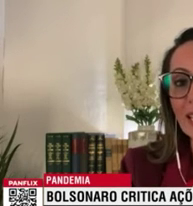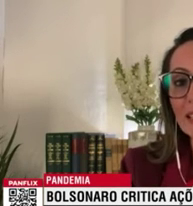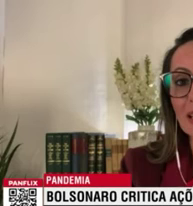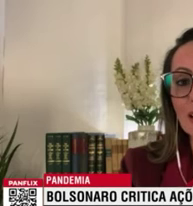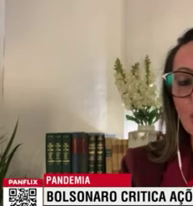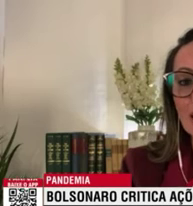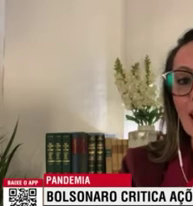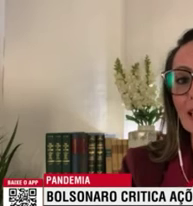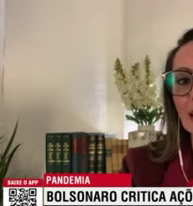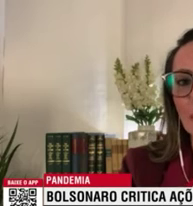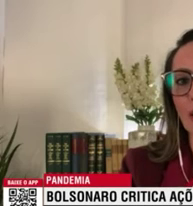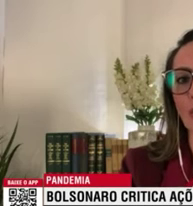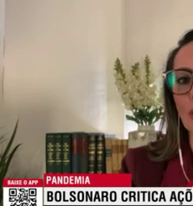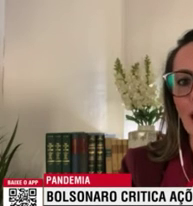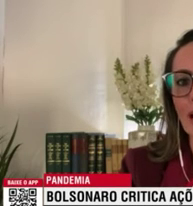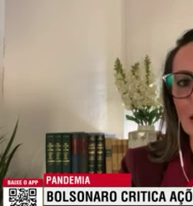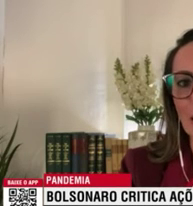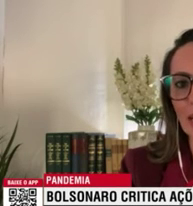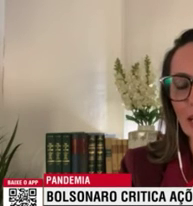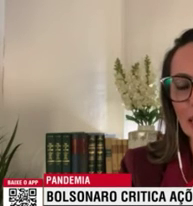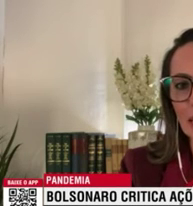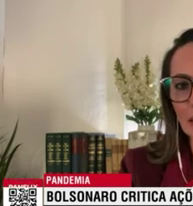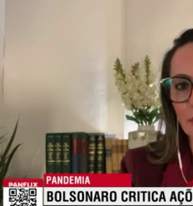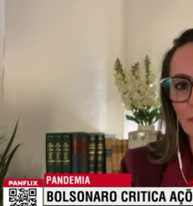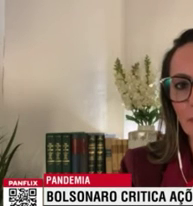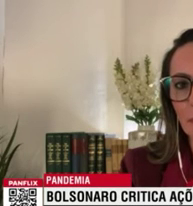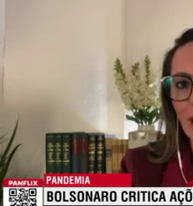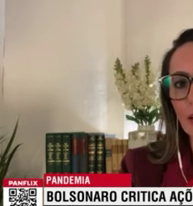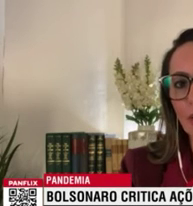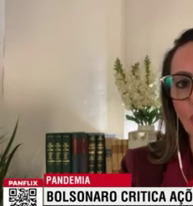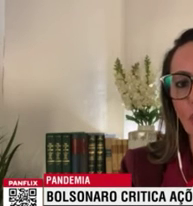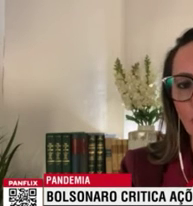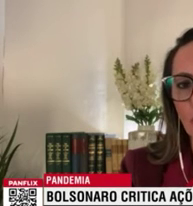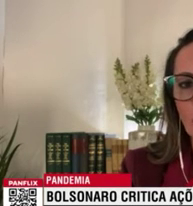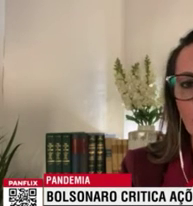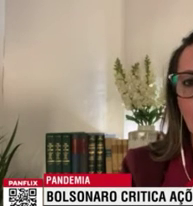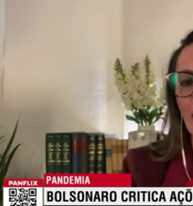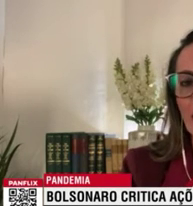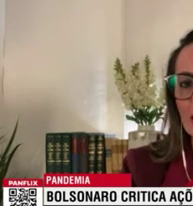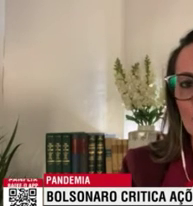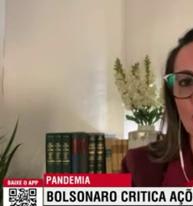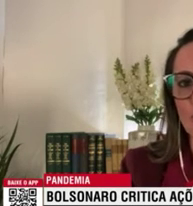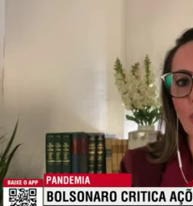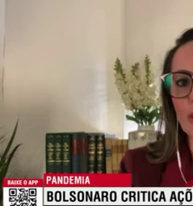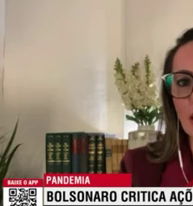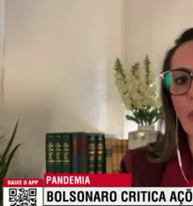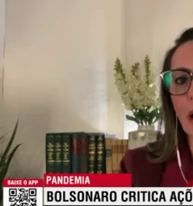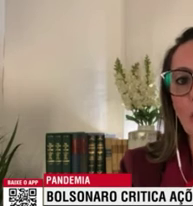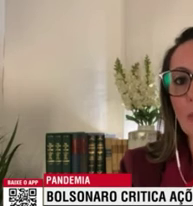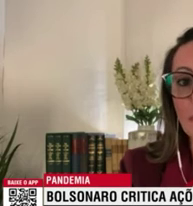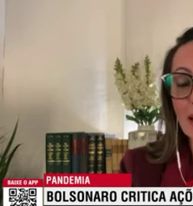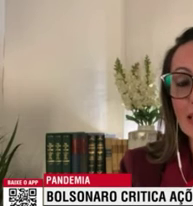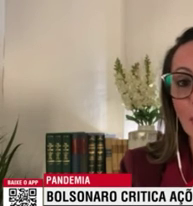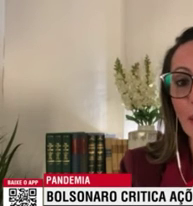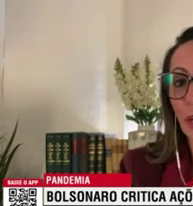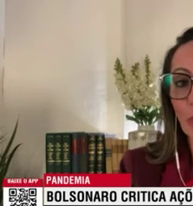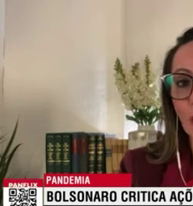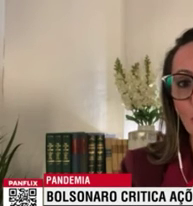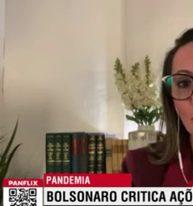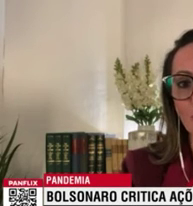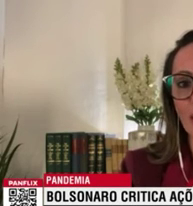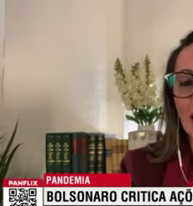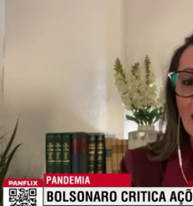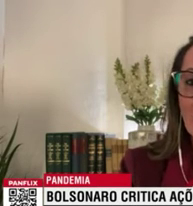fazendo lista de quem trabalhou na Casa Branca para Donald Trump, para que essas pessoas não arrumem mais